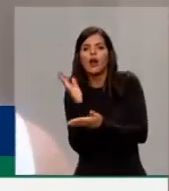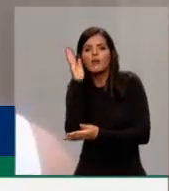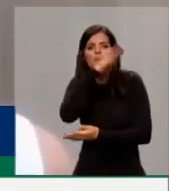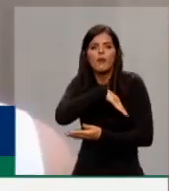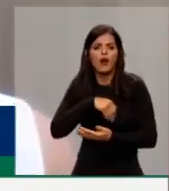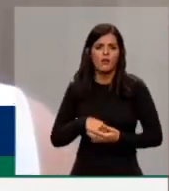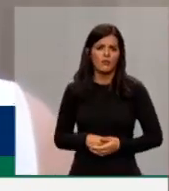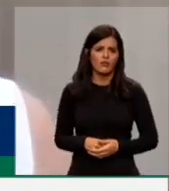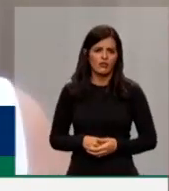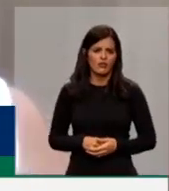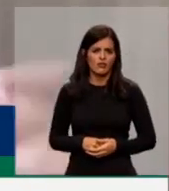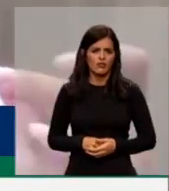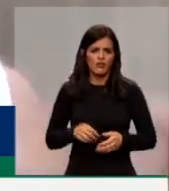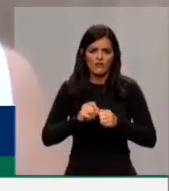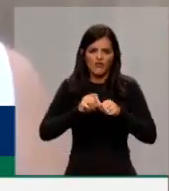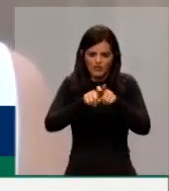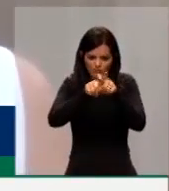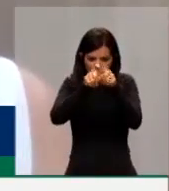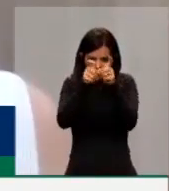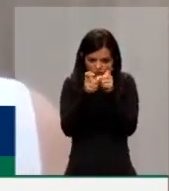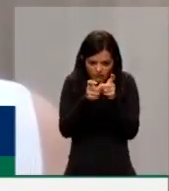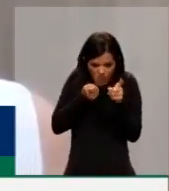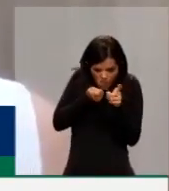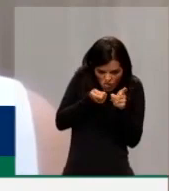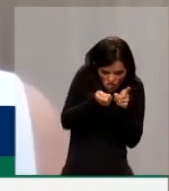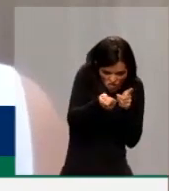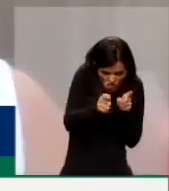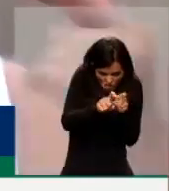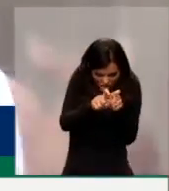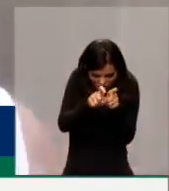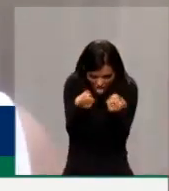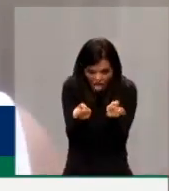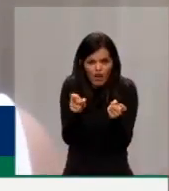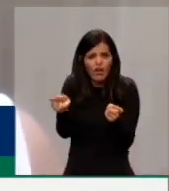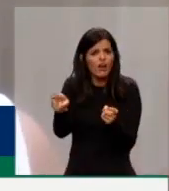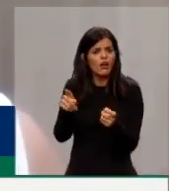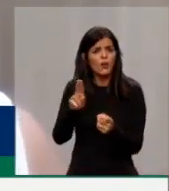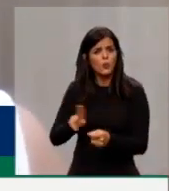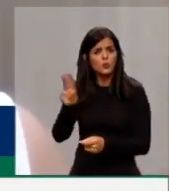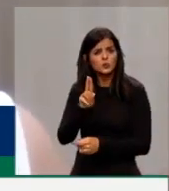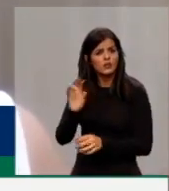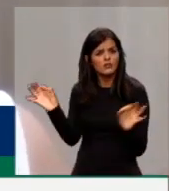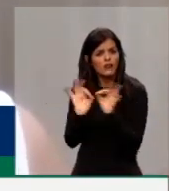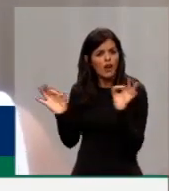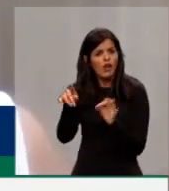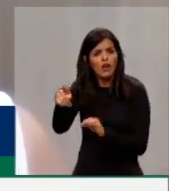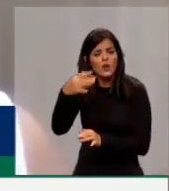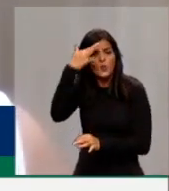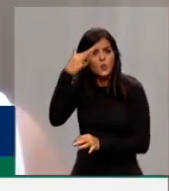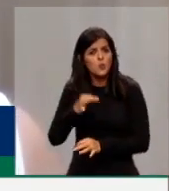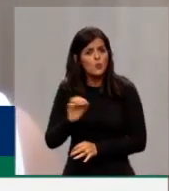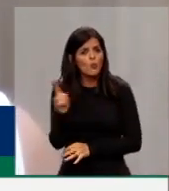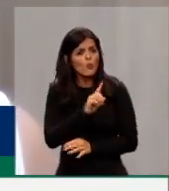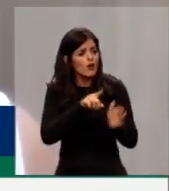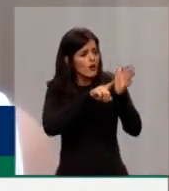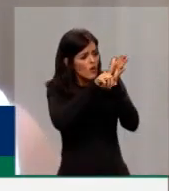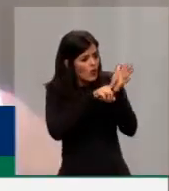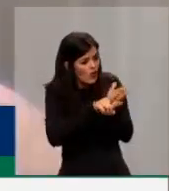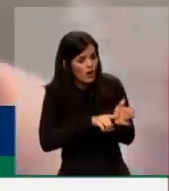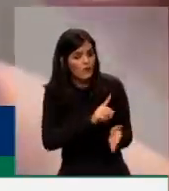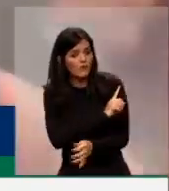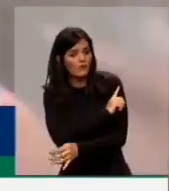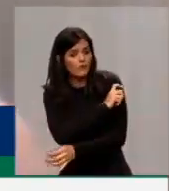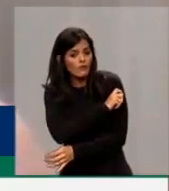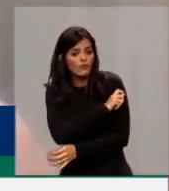usa mais, faz o sangue e aí não consegue a consulta. Ela também não entende que a consulta da enfermagem é uma